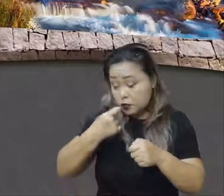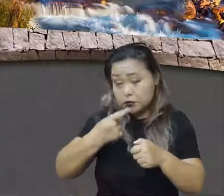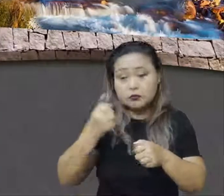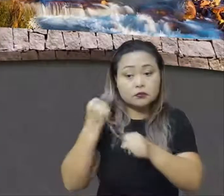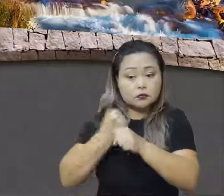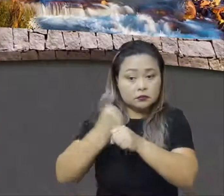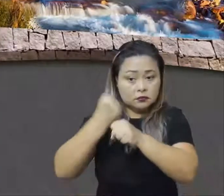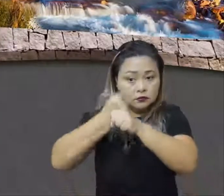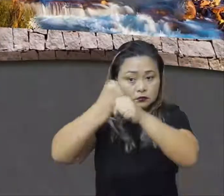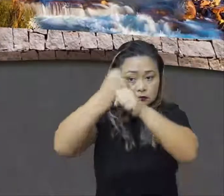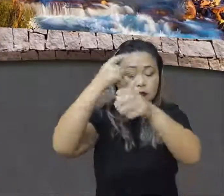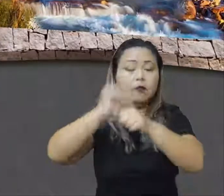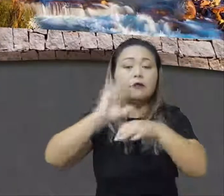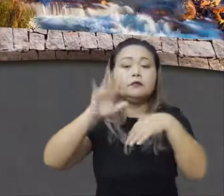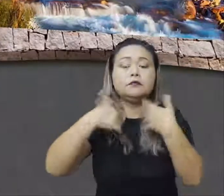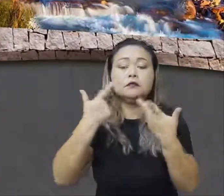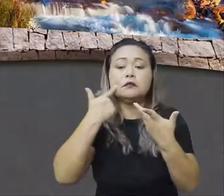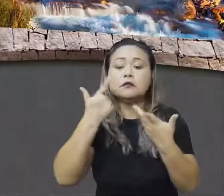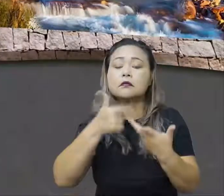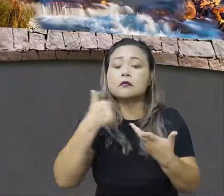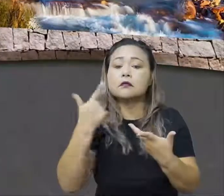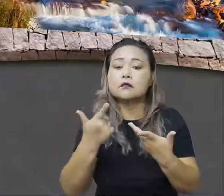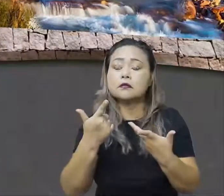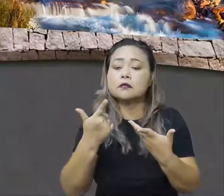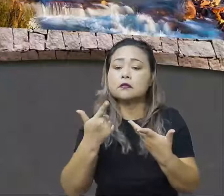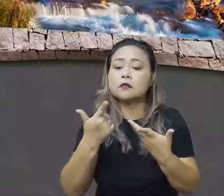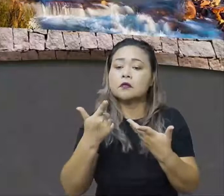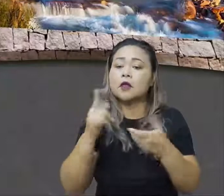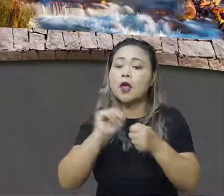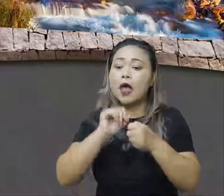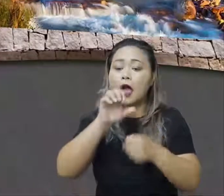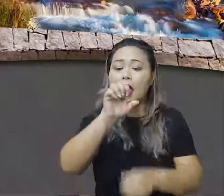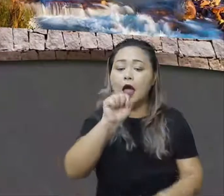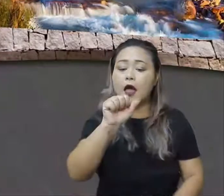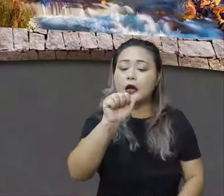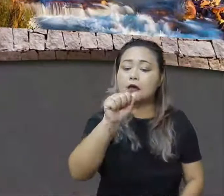construídas. Se eu levar em consideração a de Samuel,